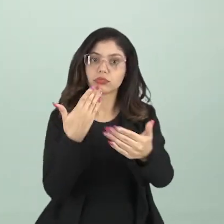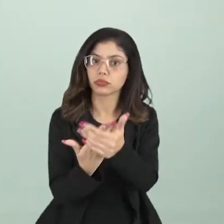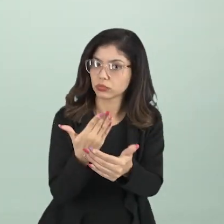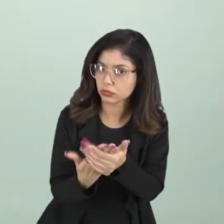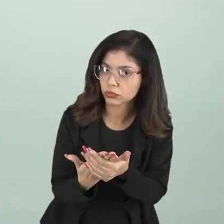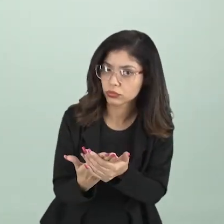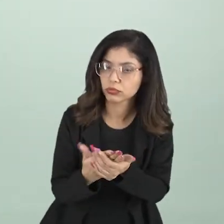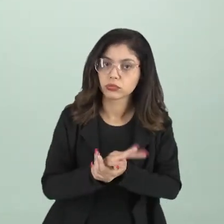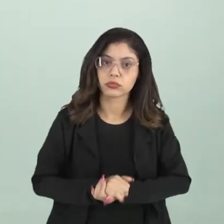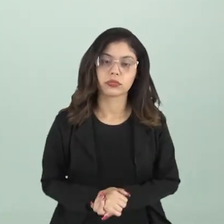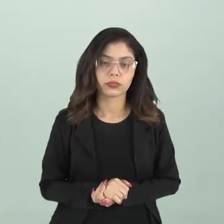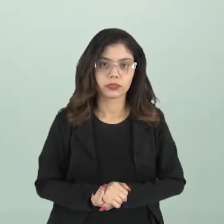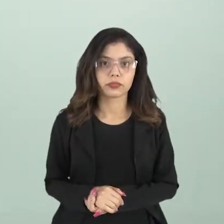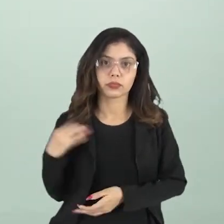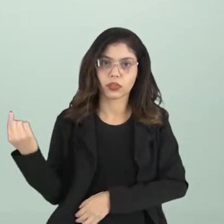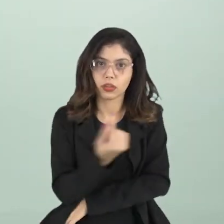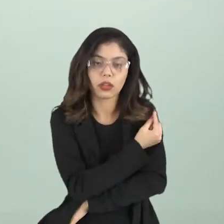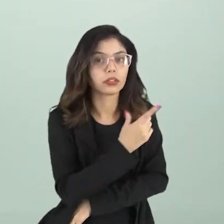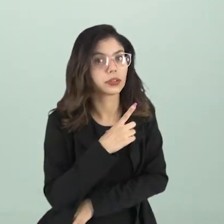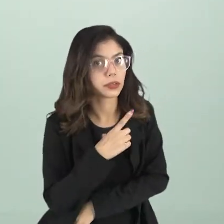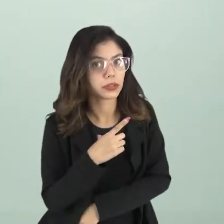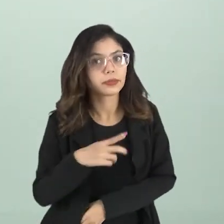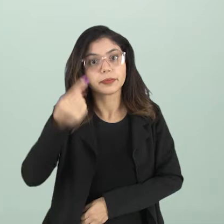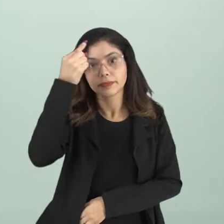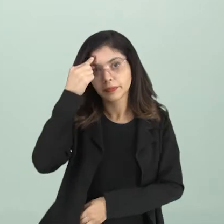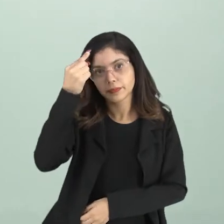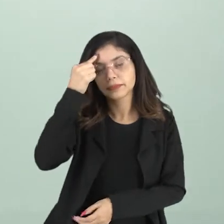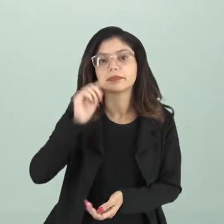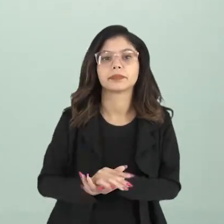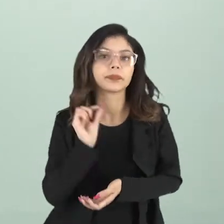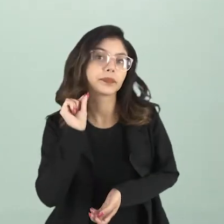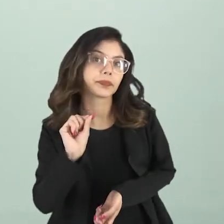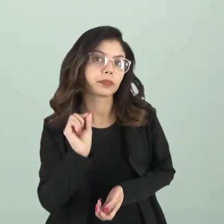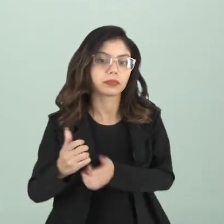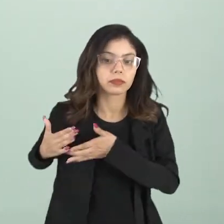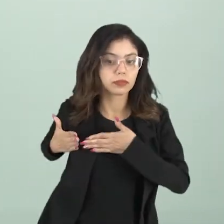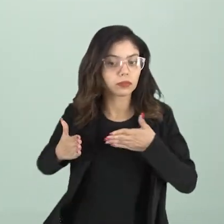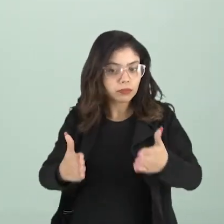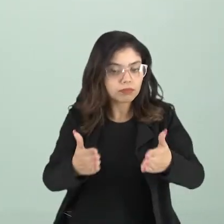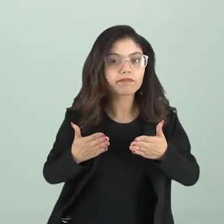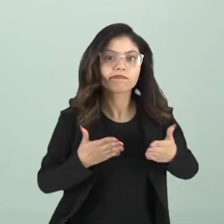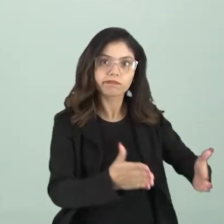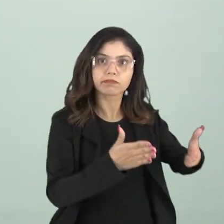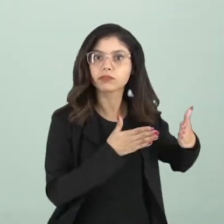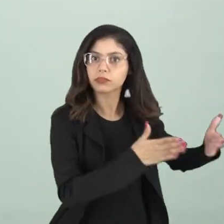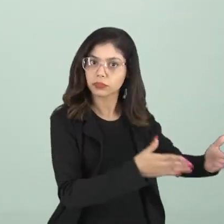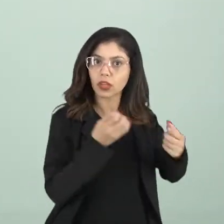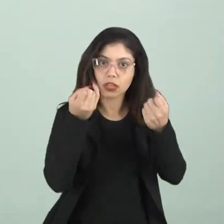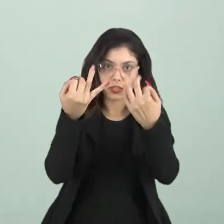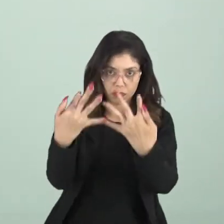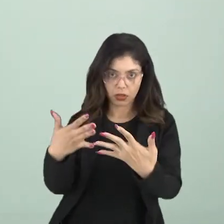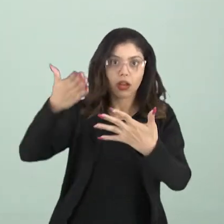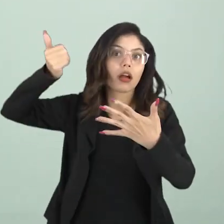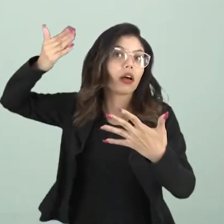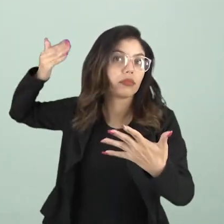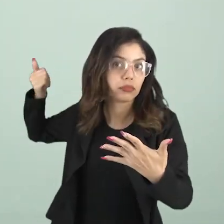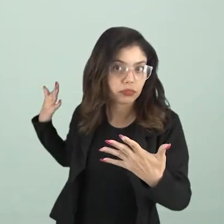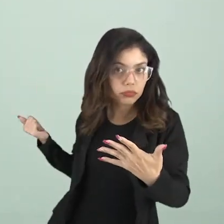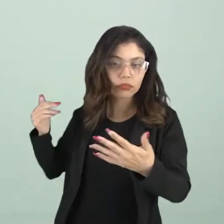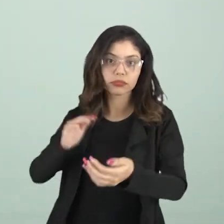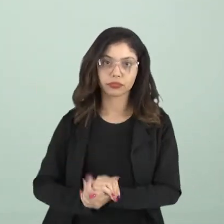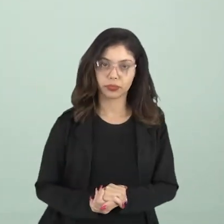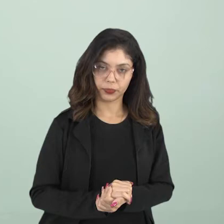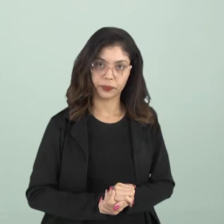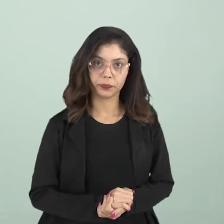de estudo, nós temos que ter a perspectiva dos caminhos que eu citei agora há pouco a